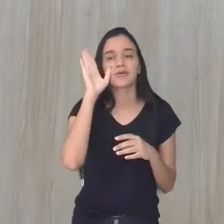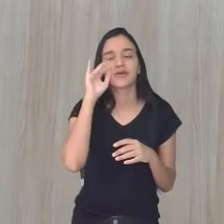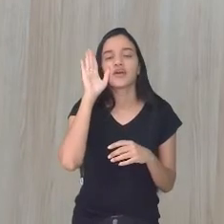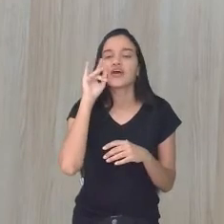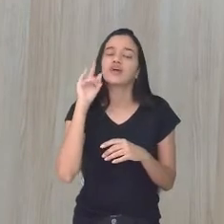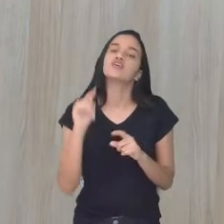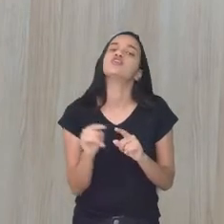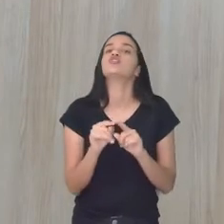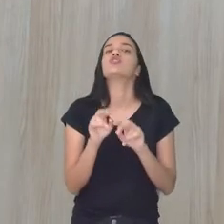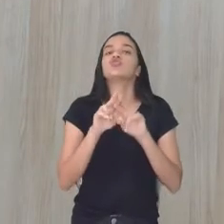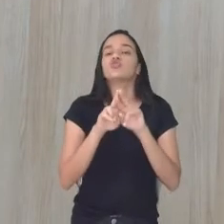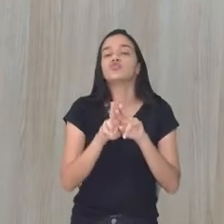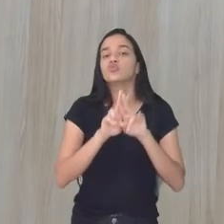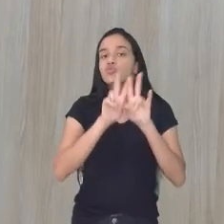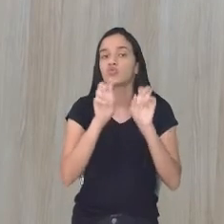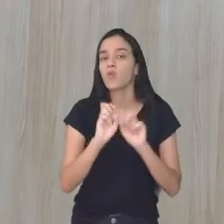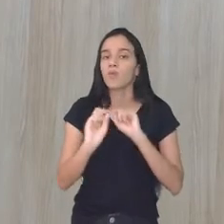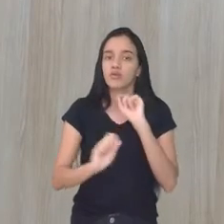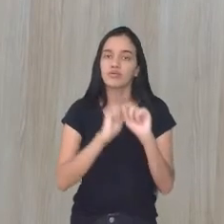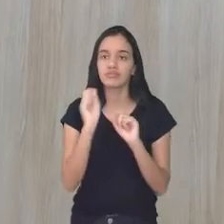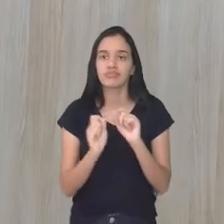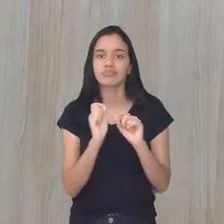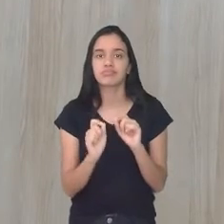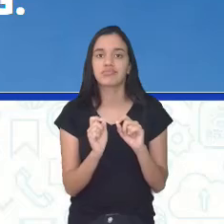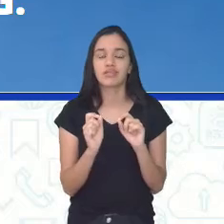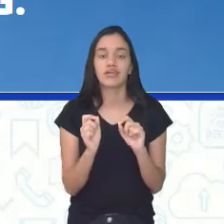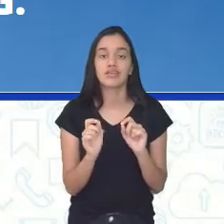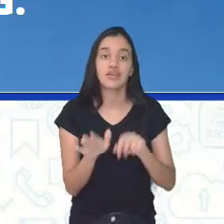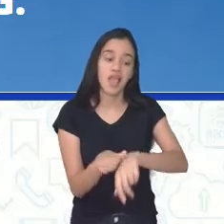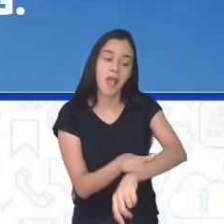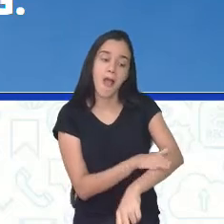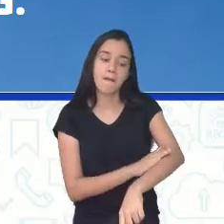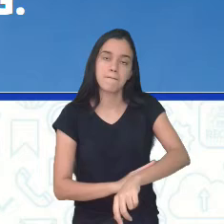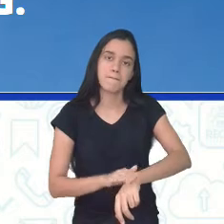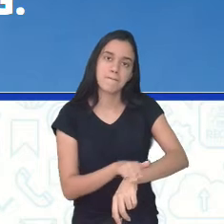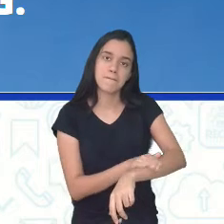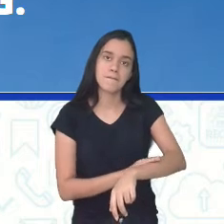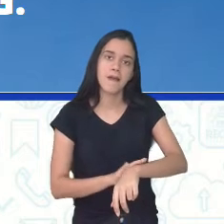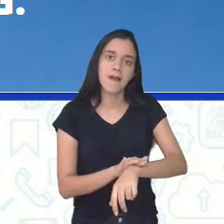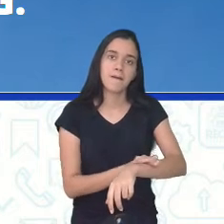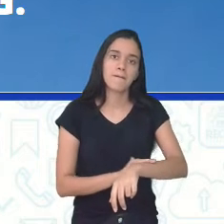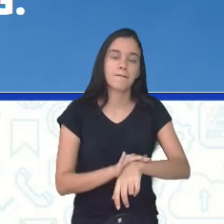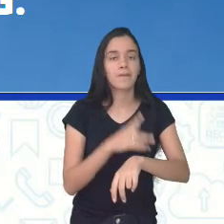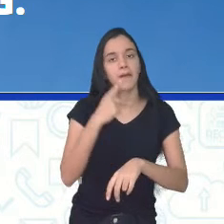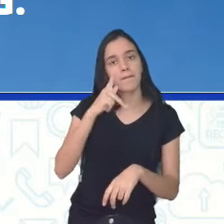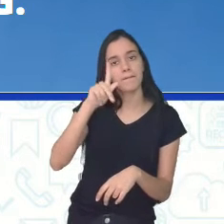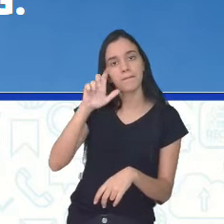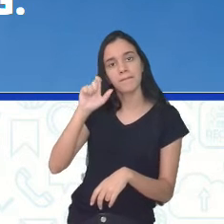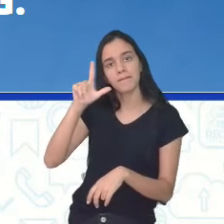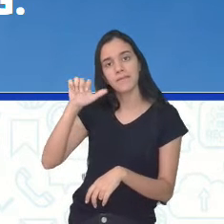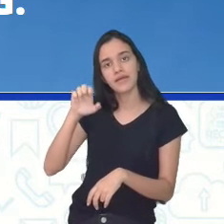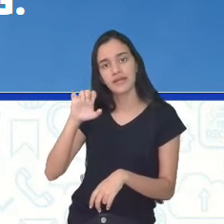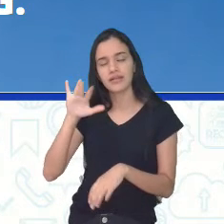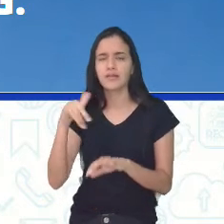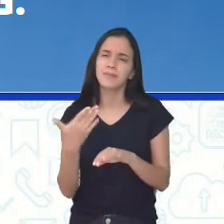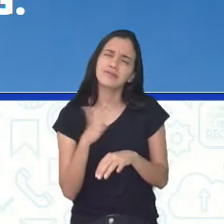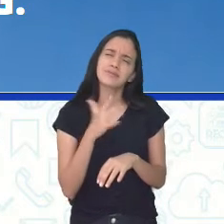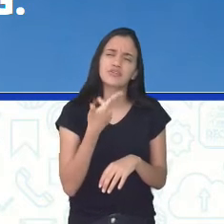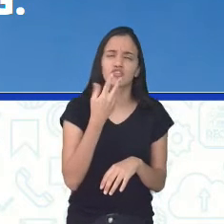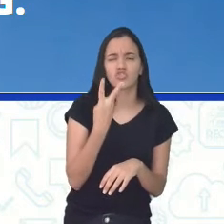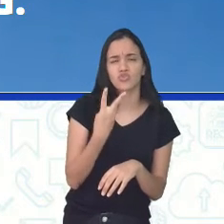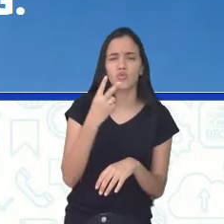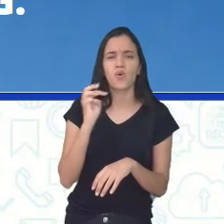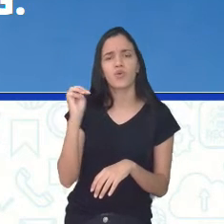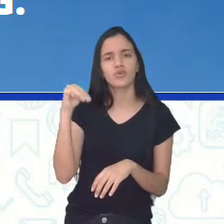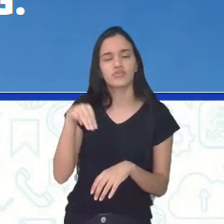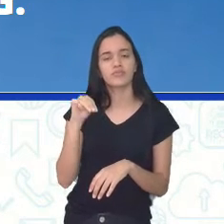o maior órgão do nosso corpo, que é a pele. A pele mede cerca de 2 metros, né? E aí a